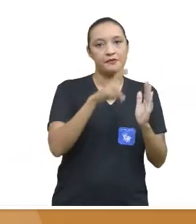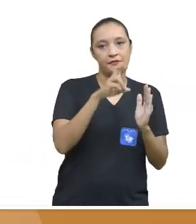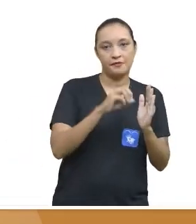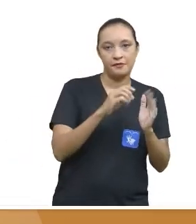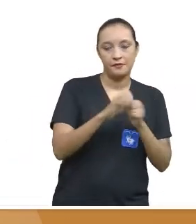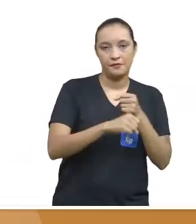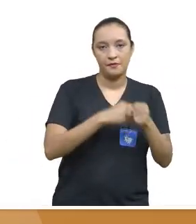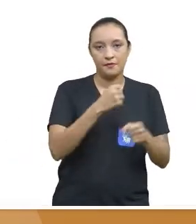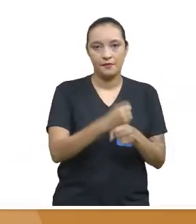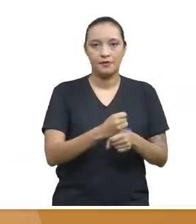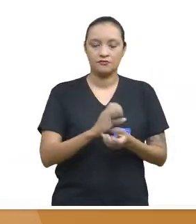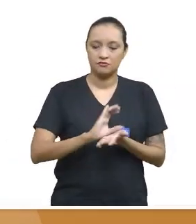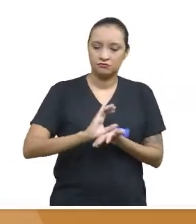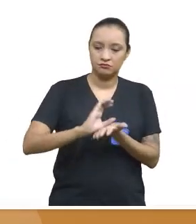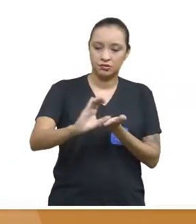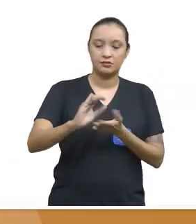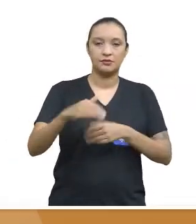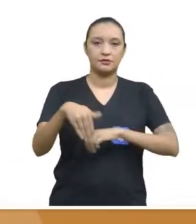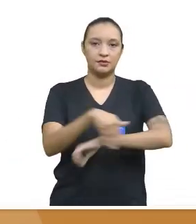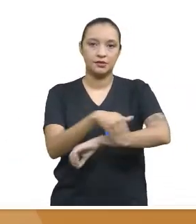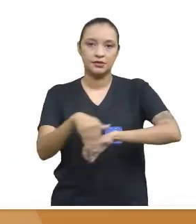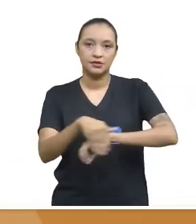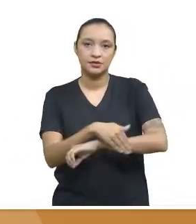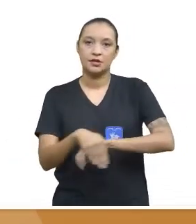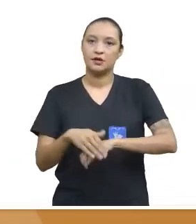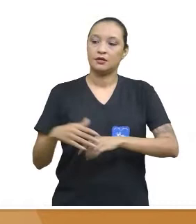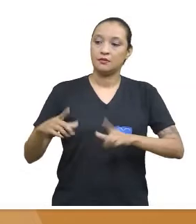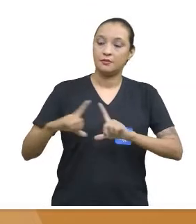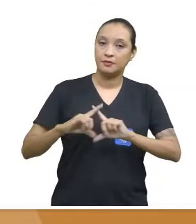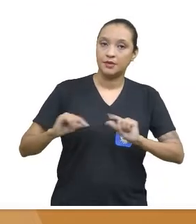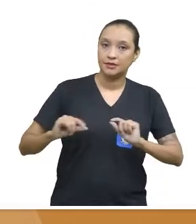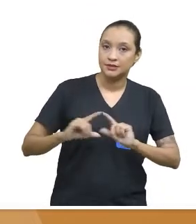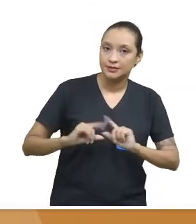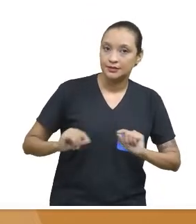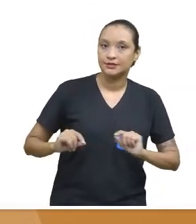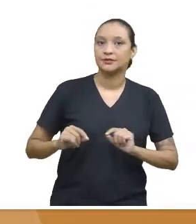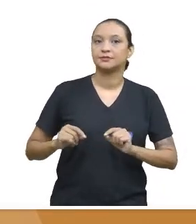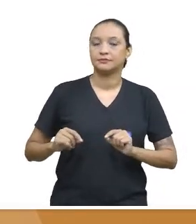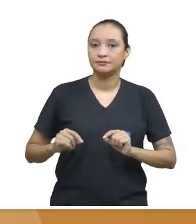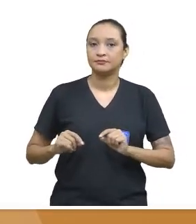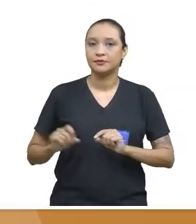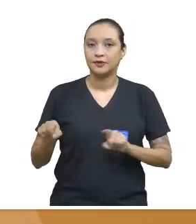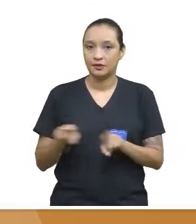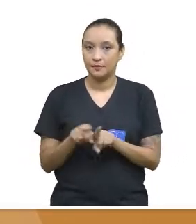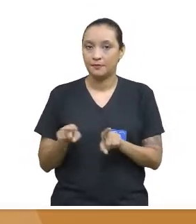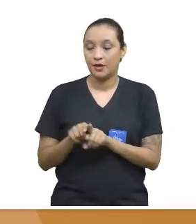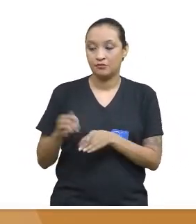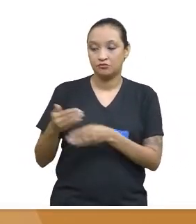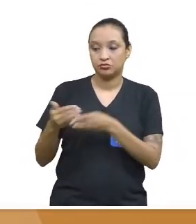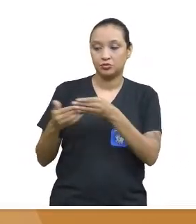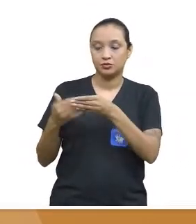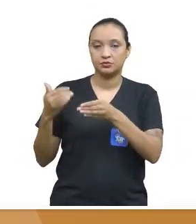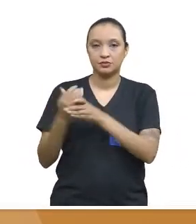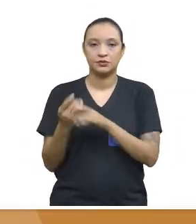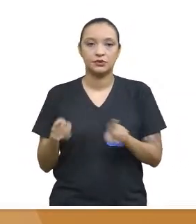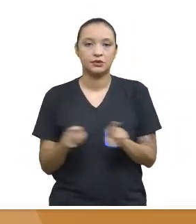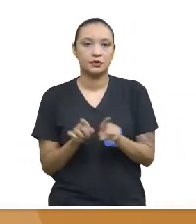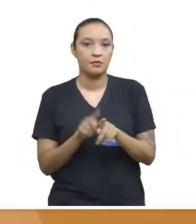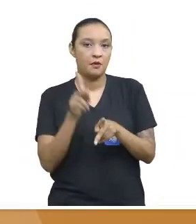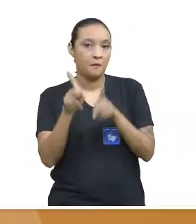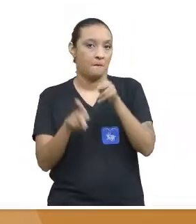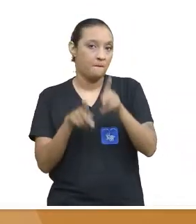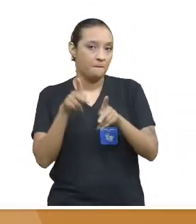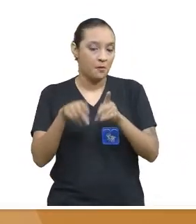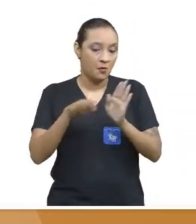investimento nas estradas, a construção de Brasília. E isso tudo aqui, em contrapartida, a população foi deixada de